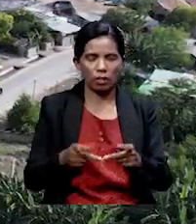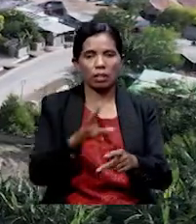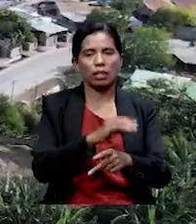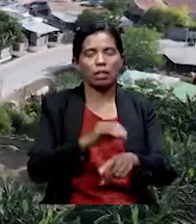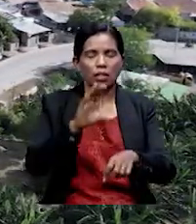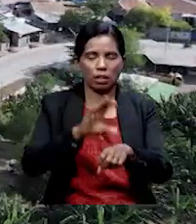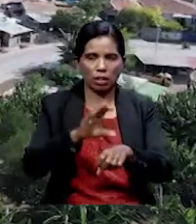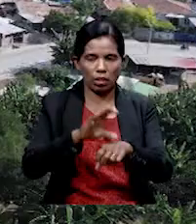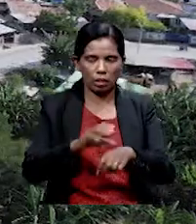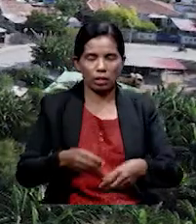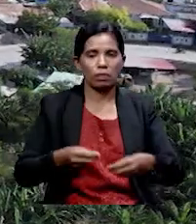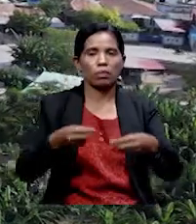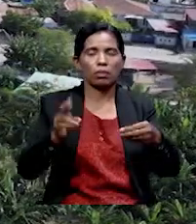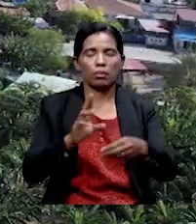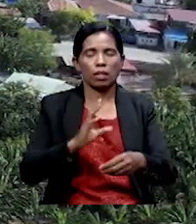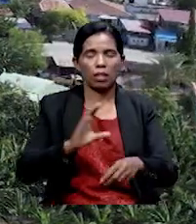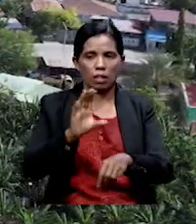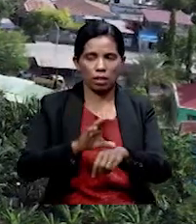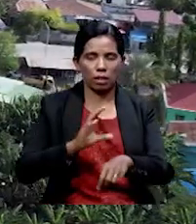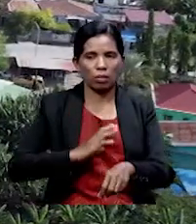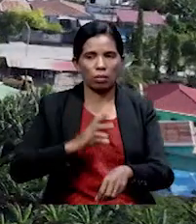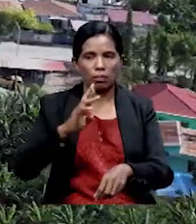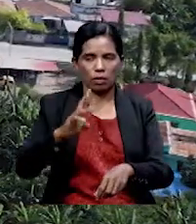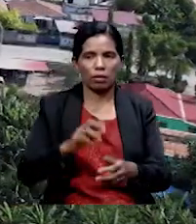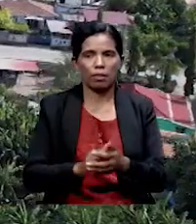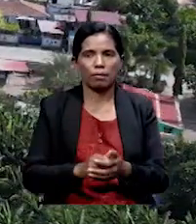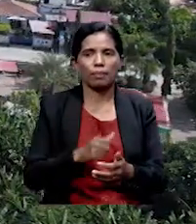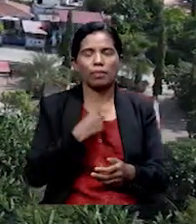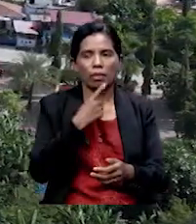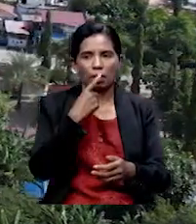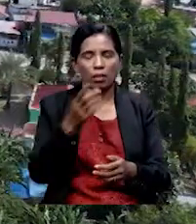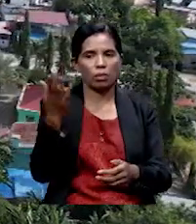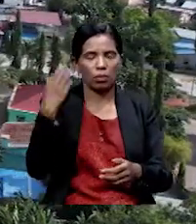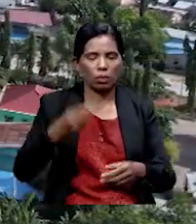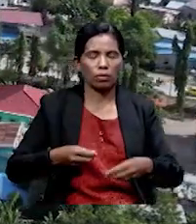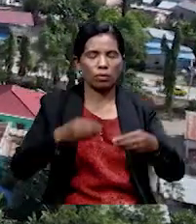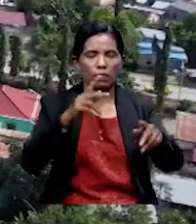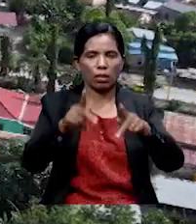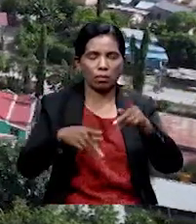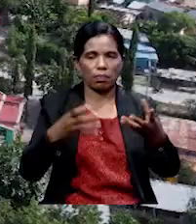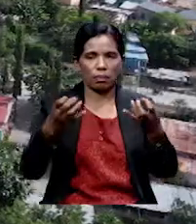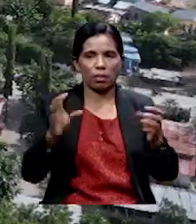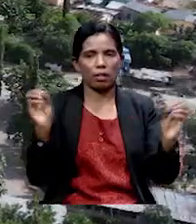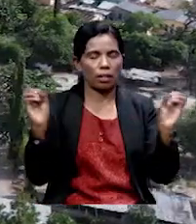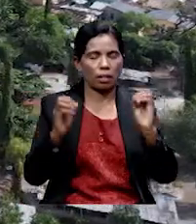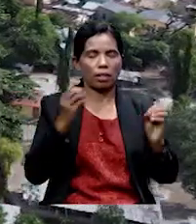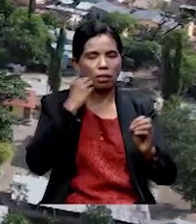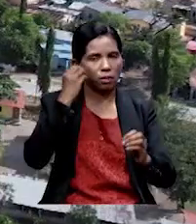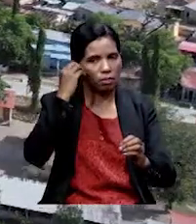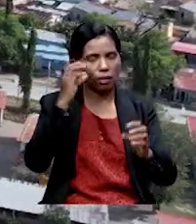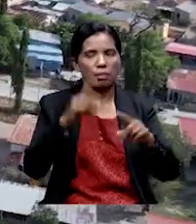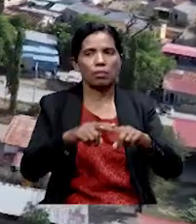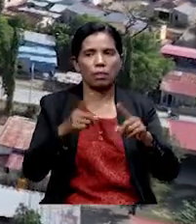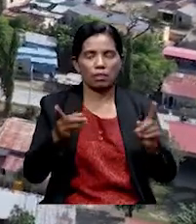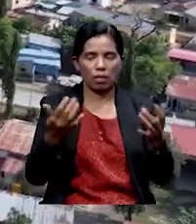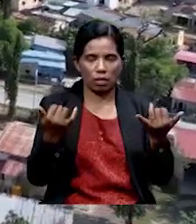ba paroquia Comoro. Mai beia parte foho hum, amo parco sira uluk fo basarane lubung wain nebe la ia hela fatin, mai be